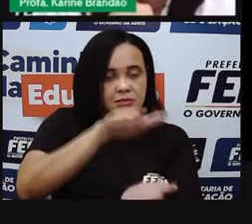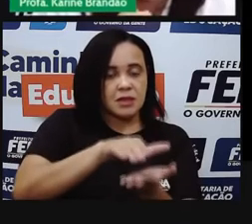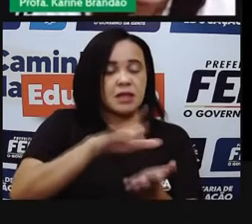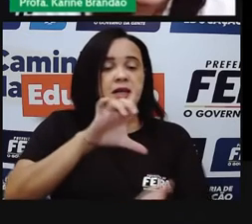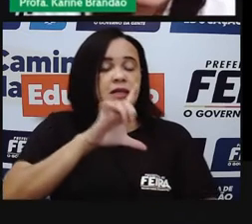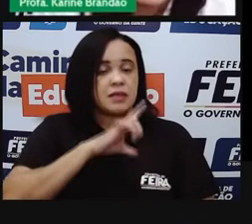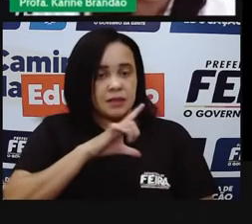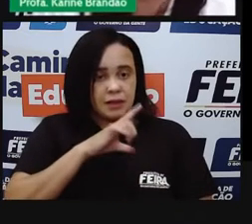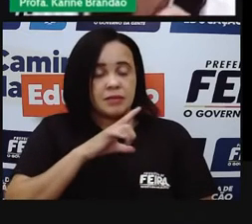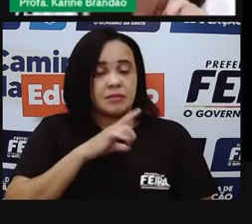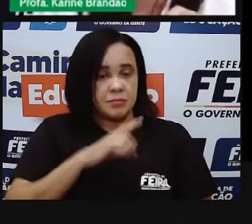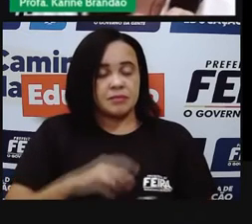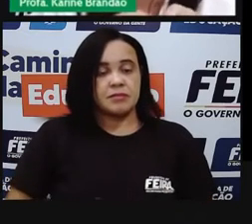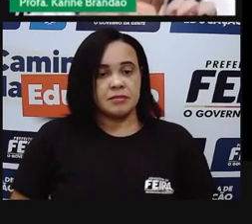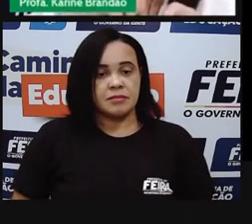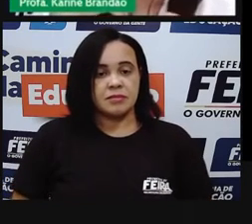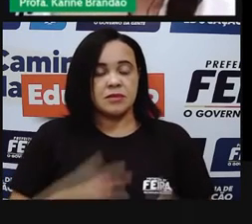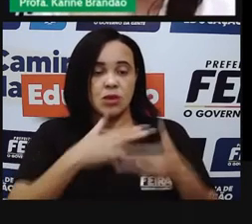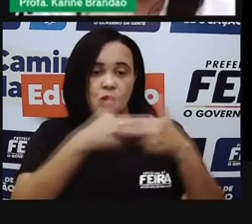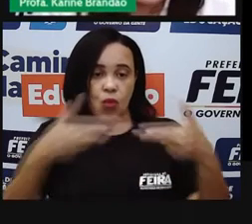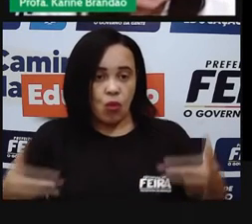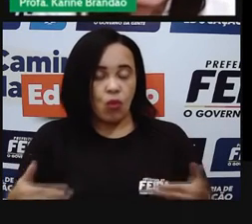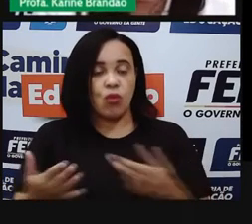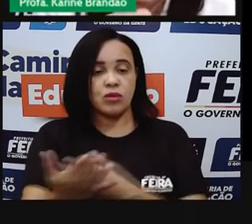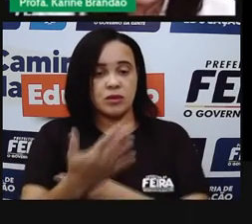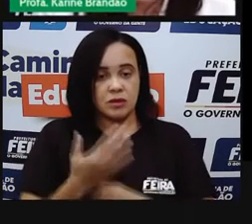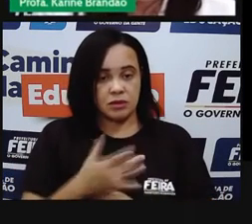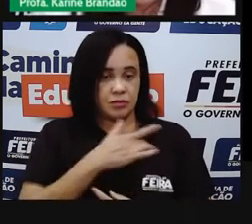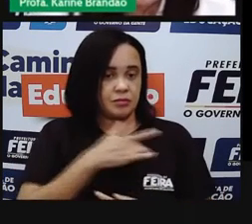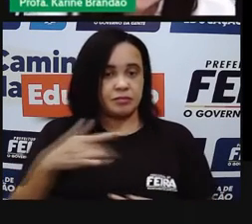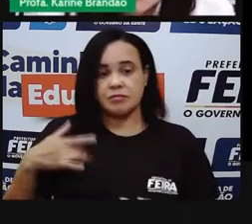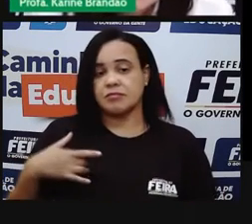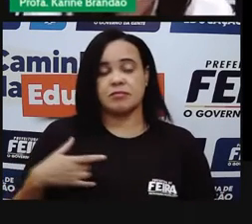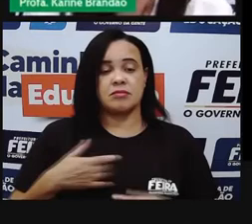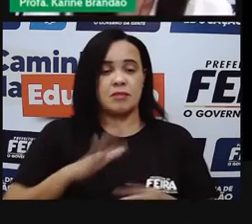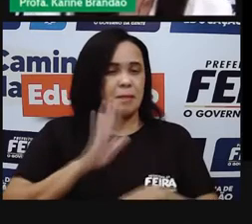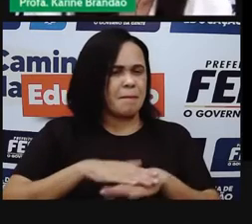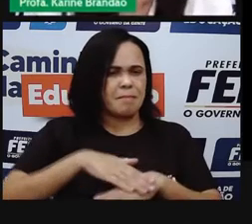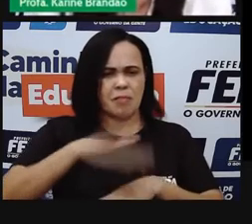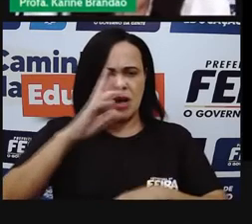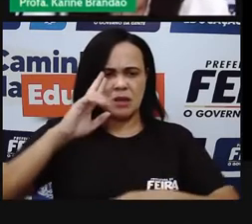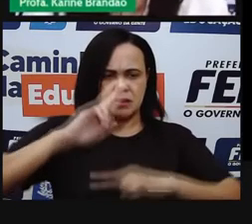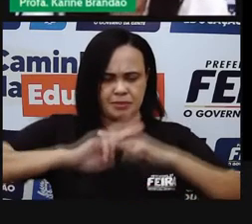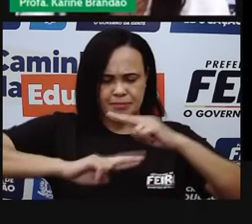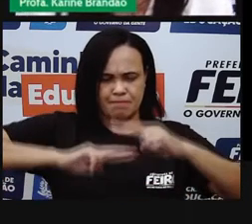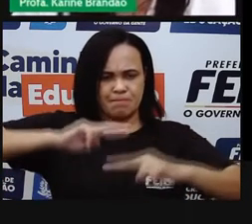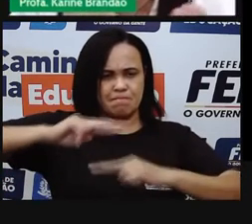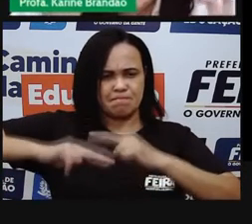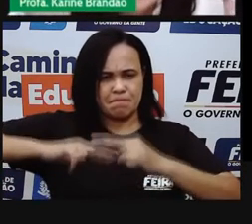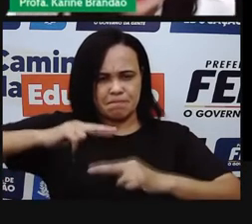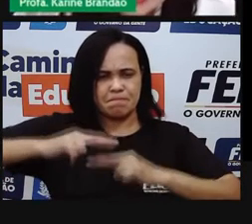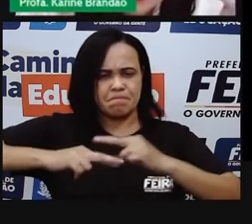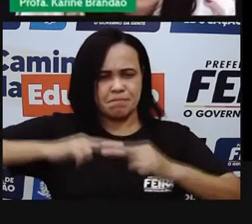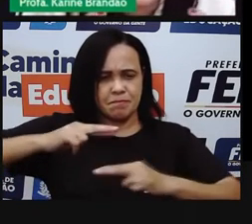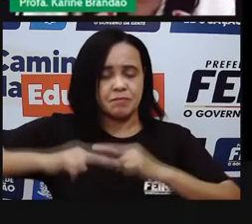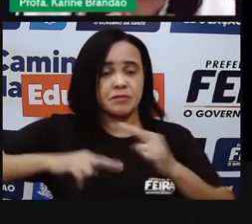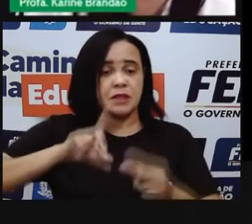auxiliar nessa condensação, né? E aí, então, vai enrolar ainda mais esse DNA para ele